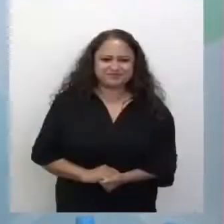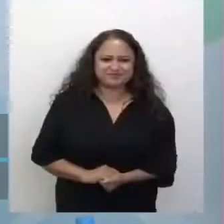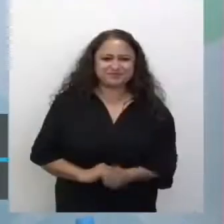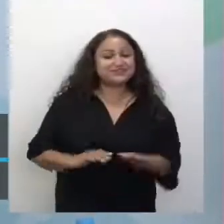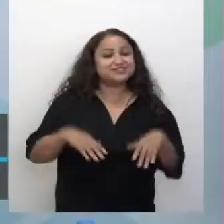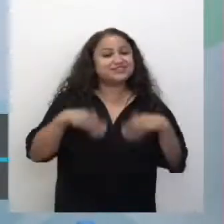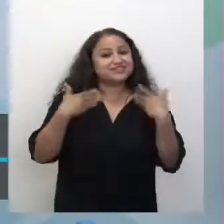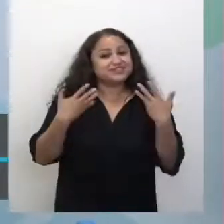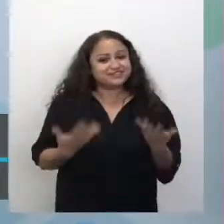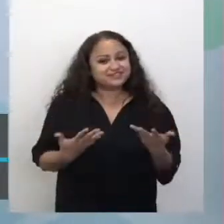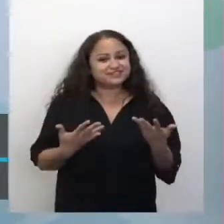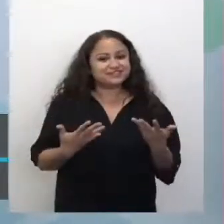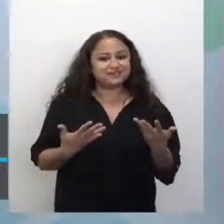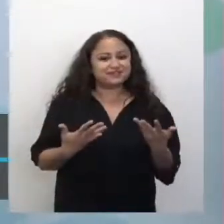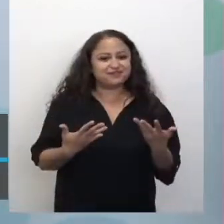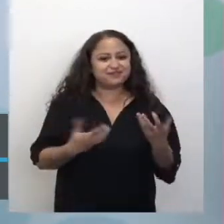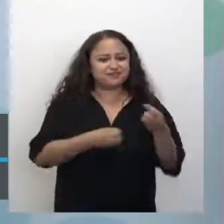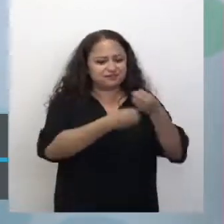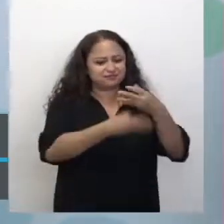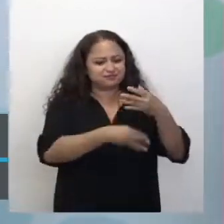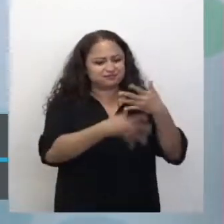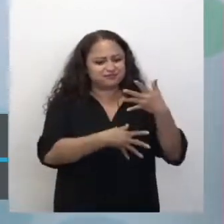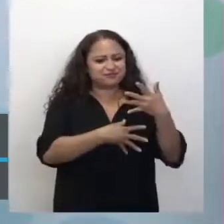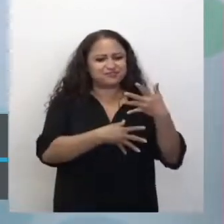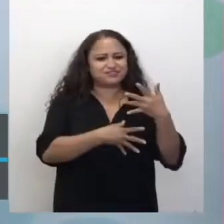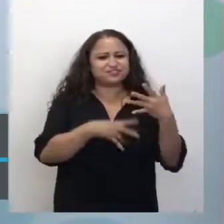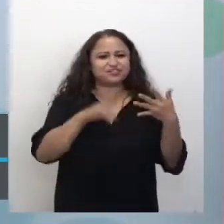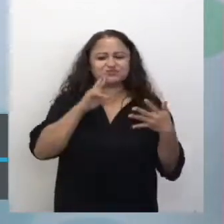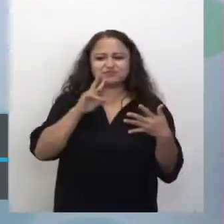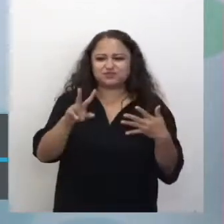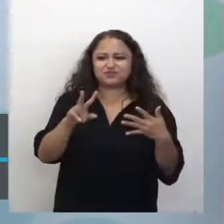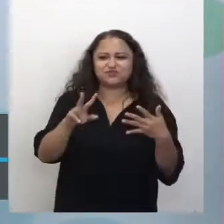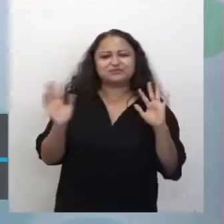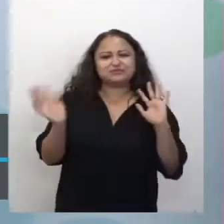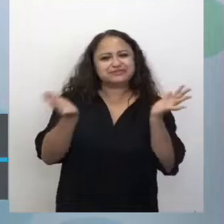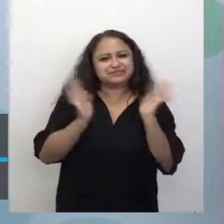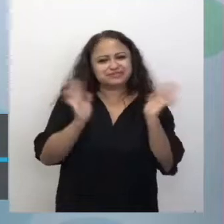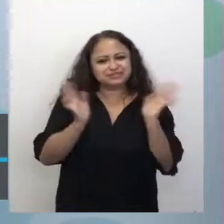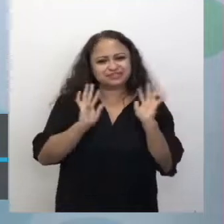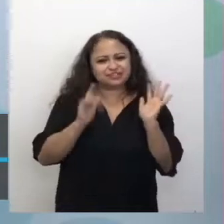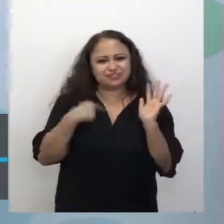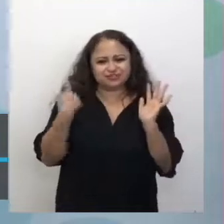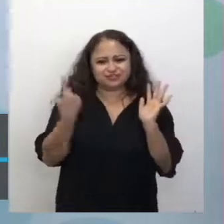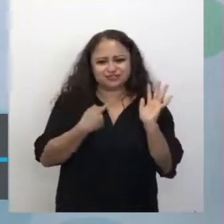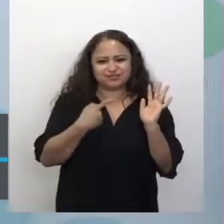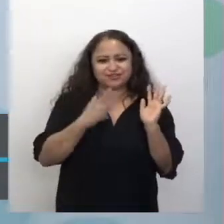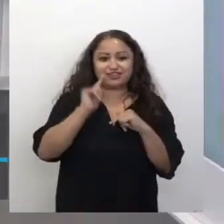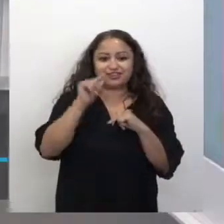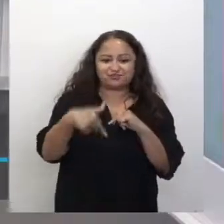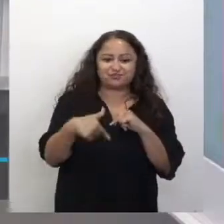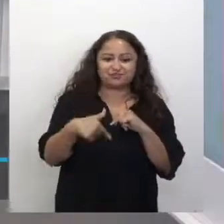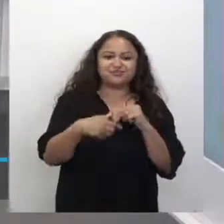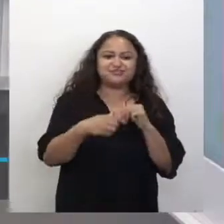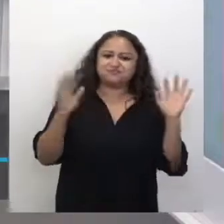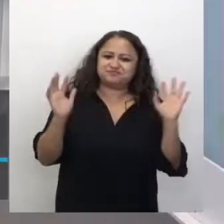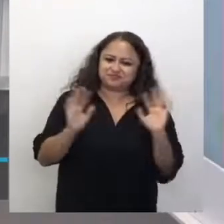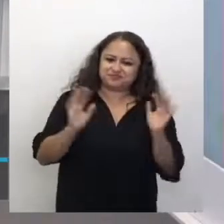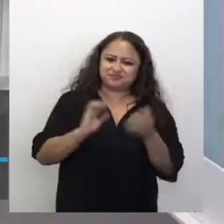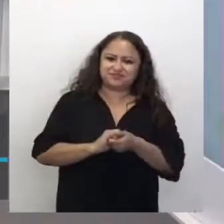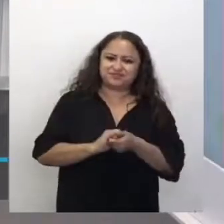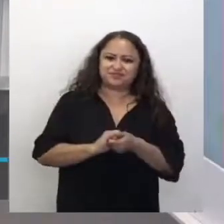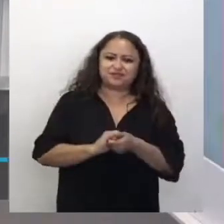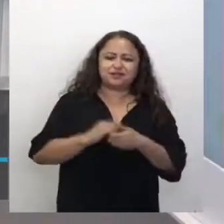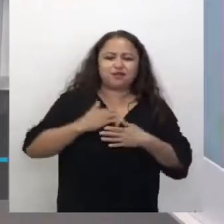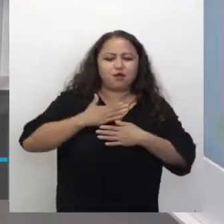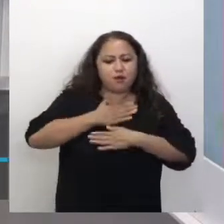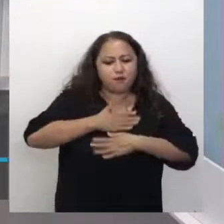Então, pessoal, eu vou passar a palavra aqui para a Márcia, para ela se despedir também da gente, e depois eu me despeço. Olha só, gente, muito